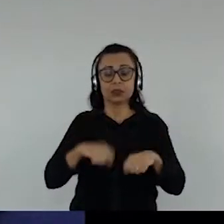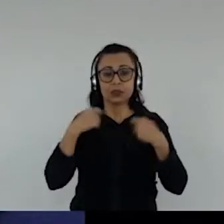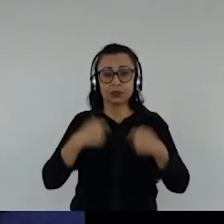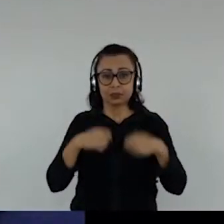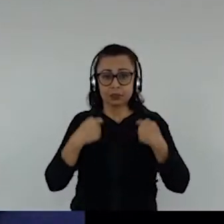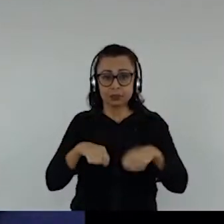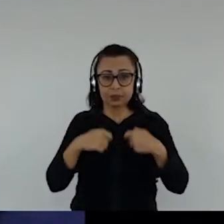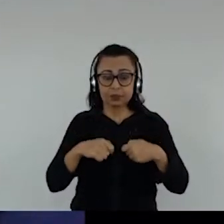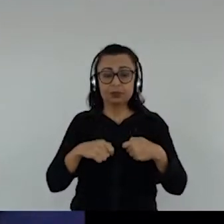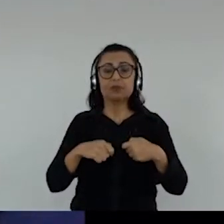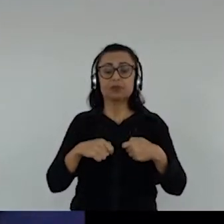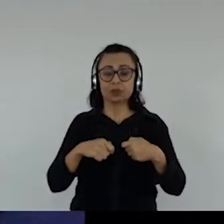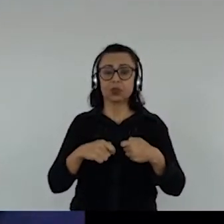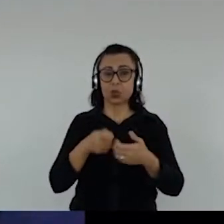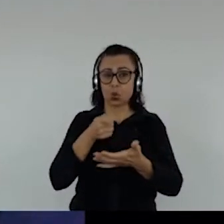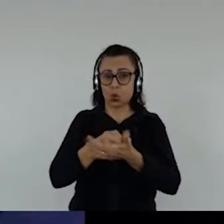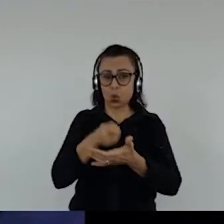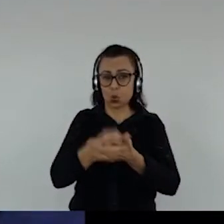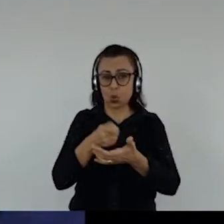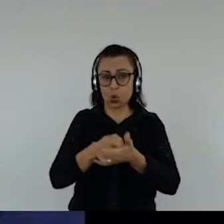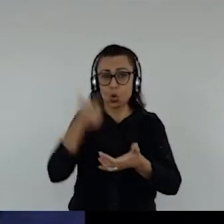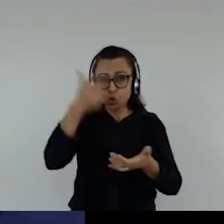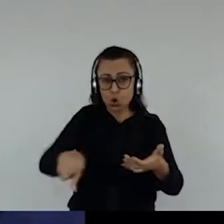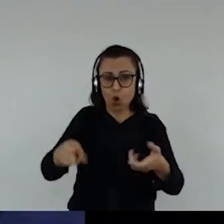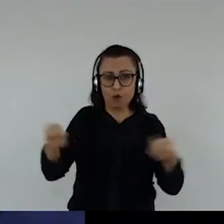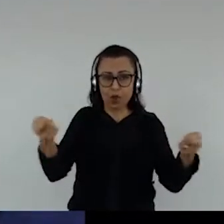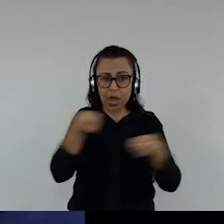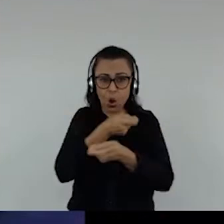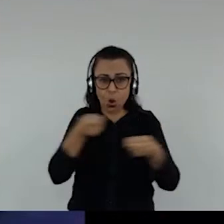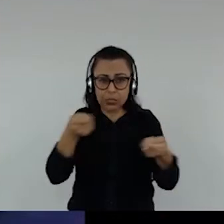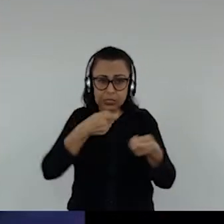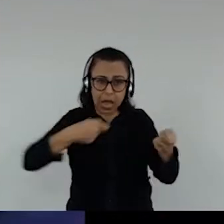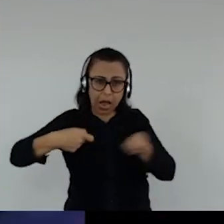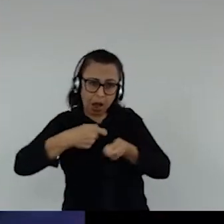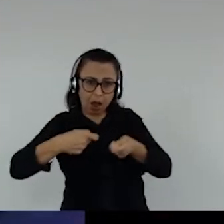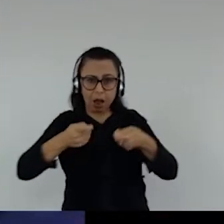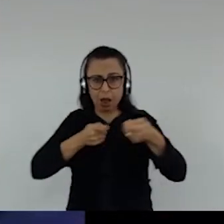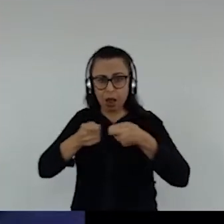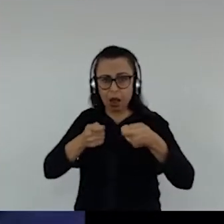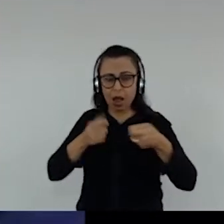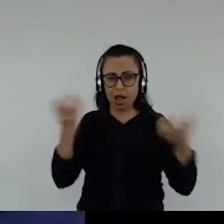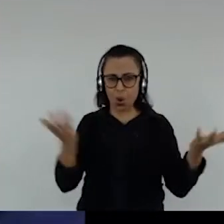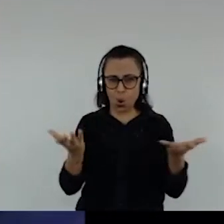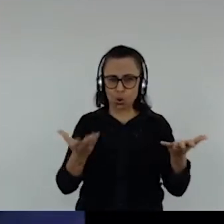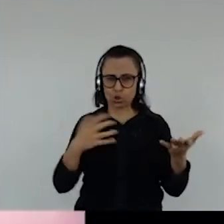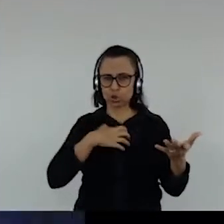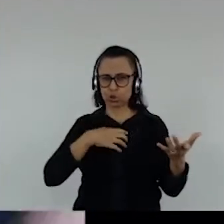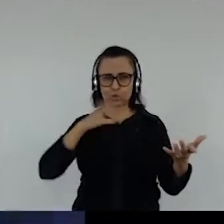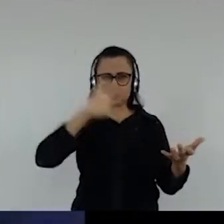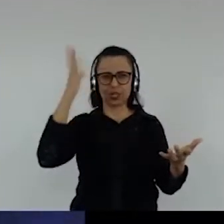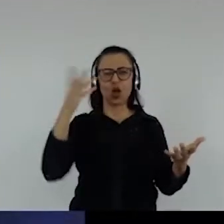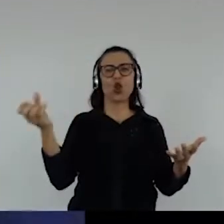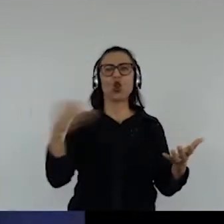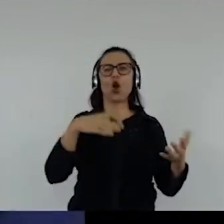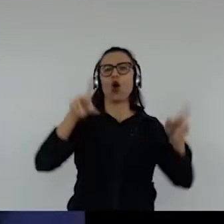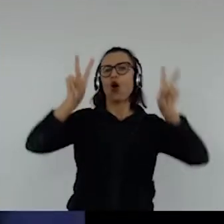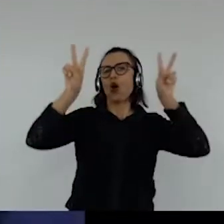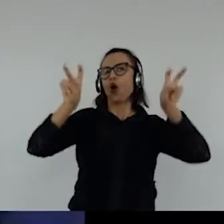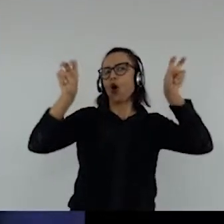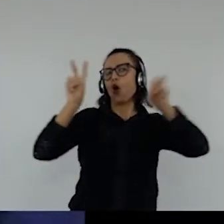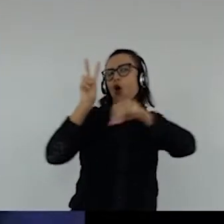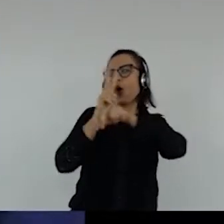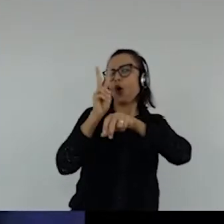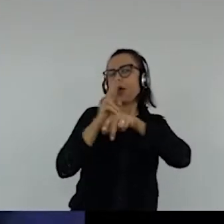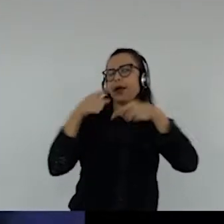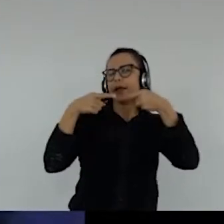necessidade esse dever de renegociar, principalmente em situações como a nossa. Hoje vivemos uma nova guerra, a nossa terceira